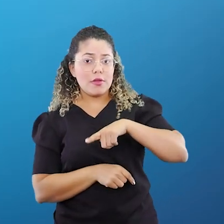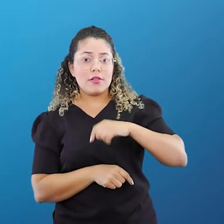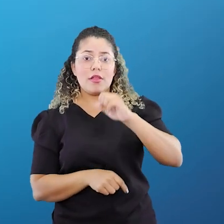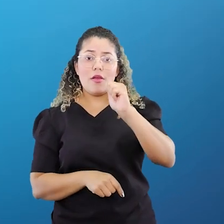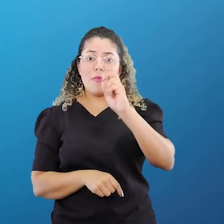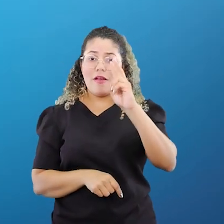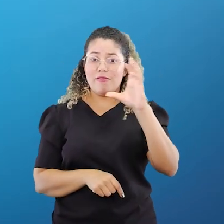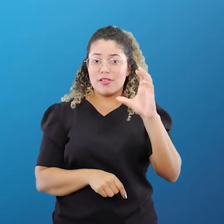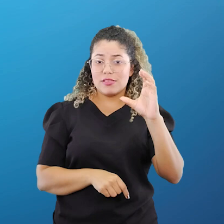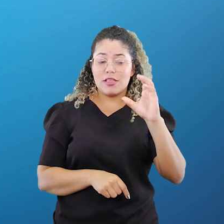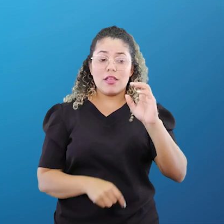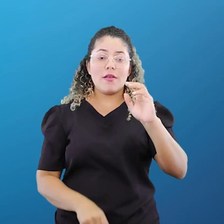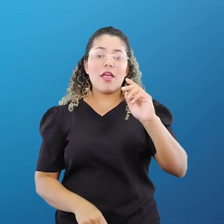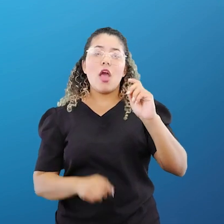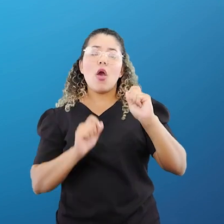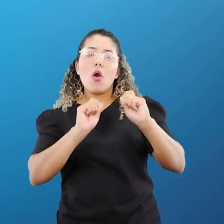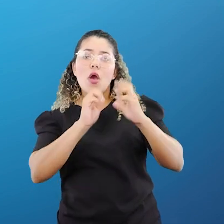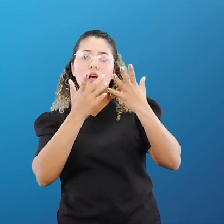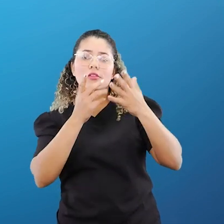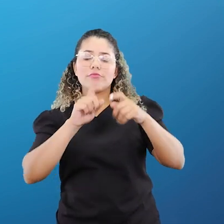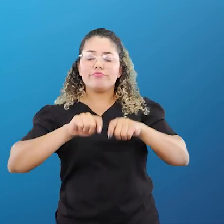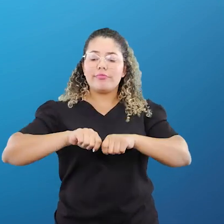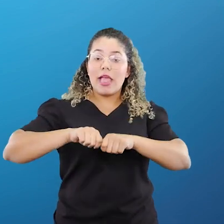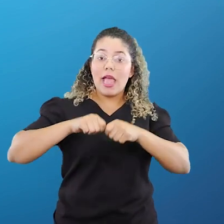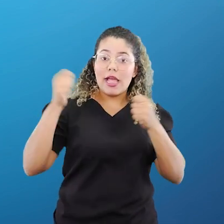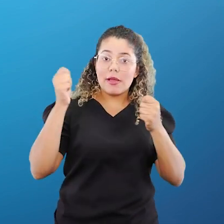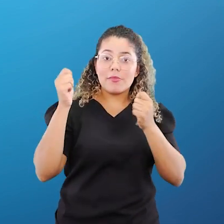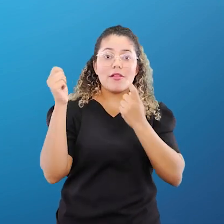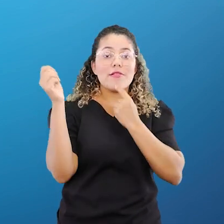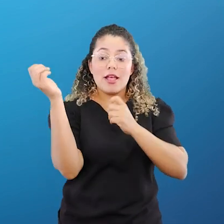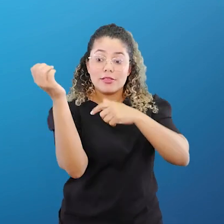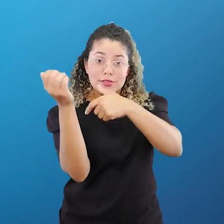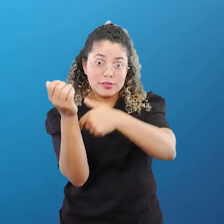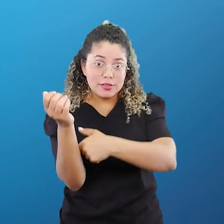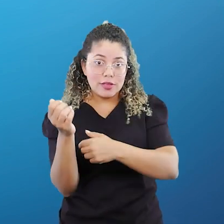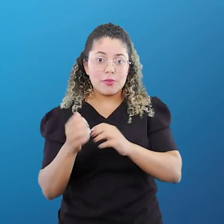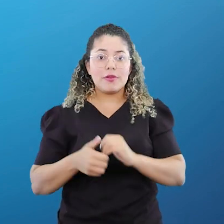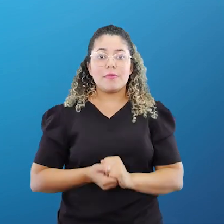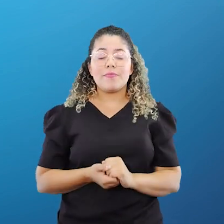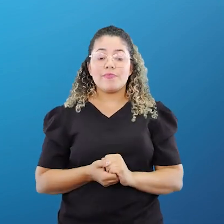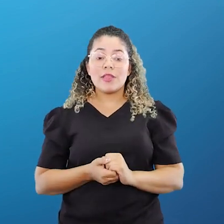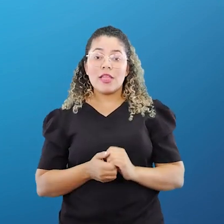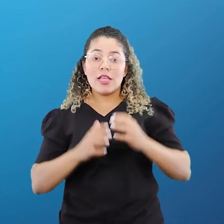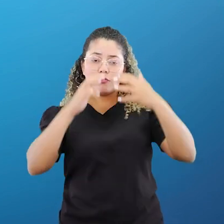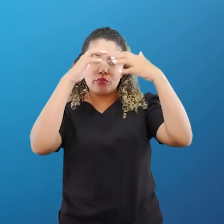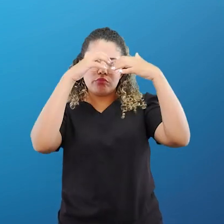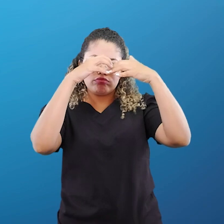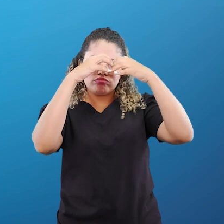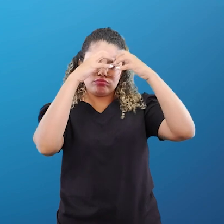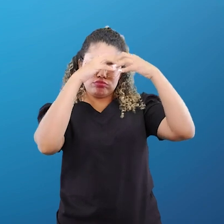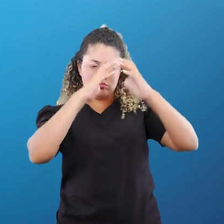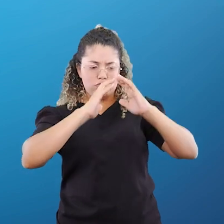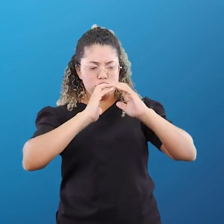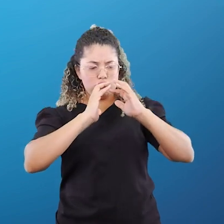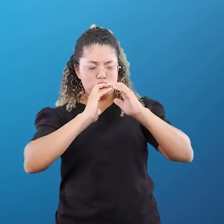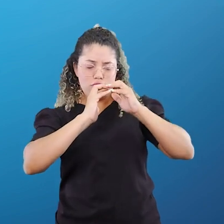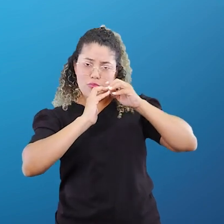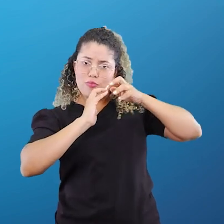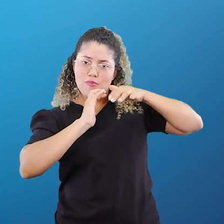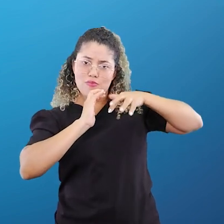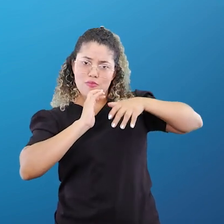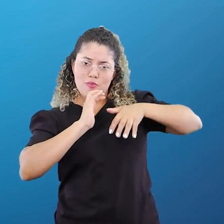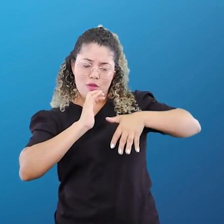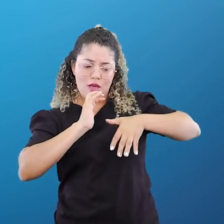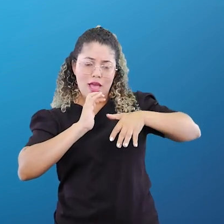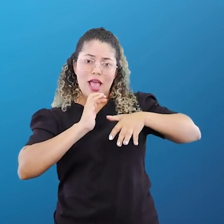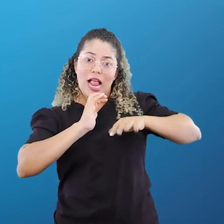AVC hemorrágico, que é causado pelo rompimento de um vaso sanguíneo. Então, esses vasos que levam sangue ao cérebro sofrem